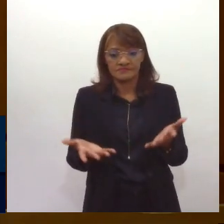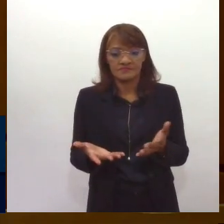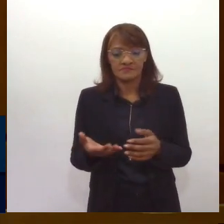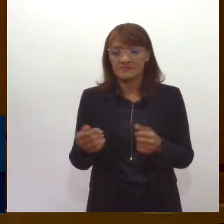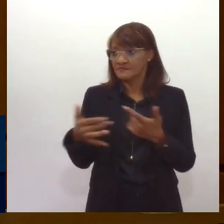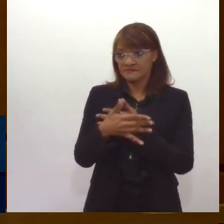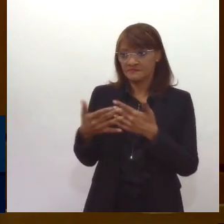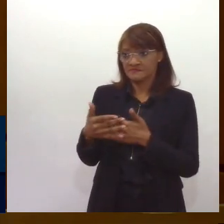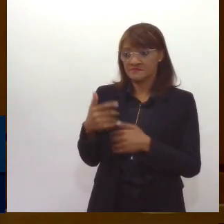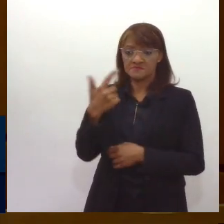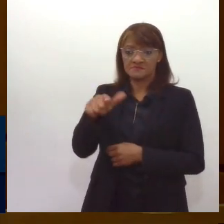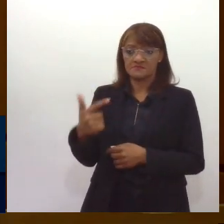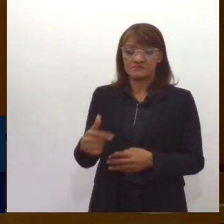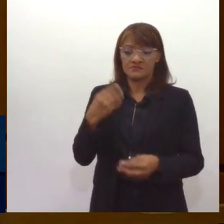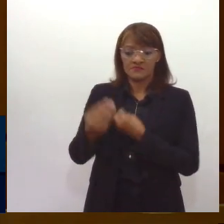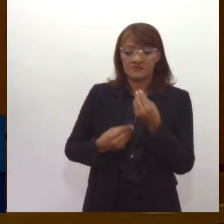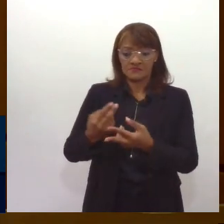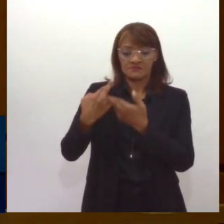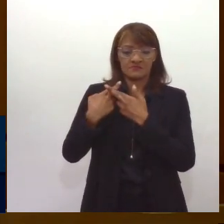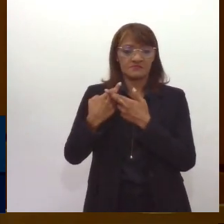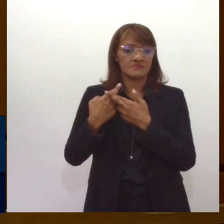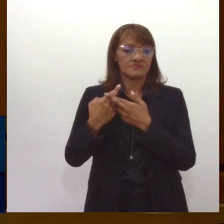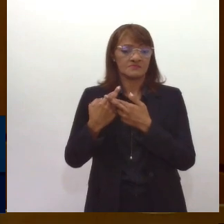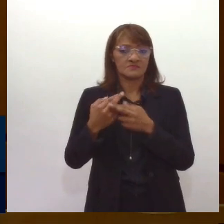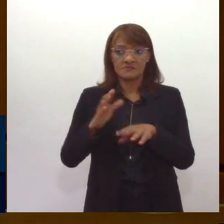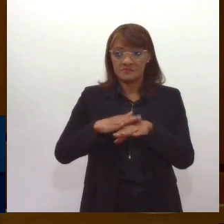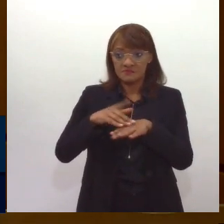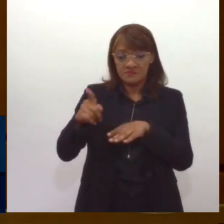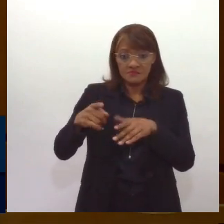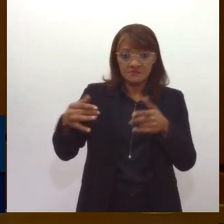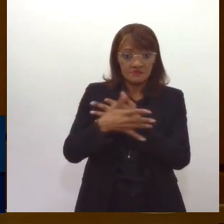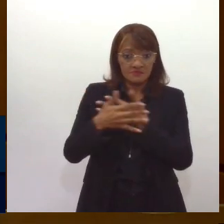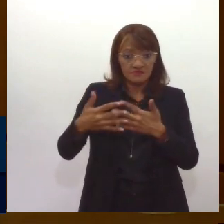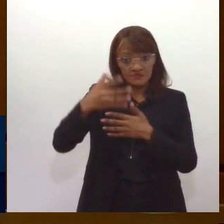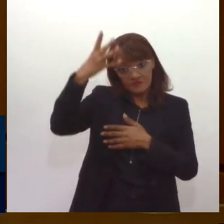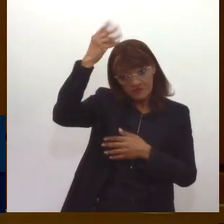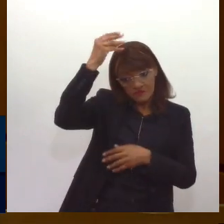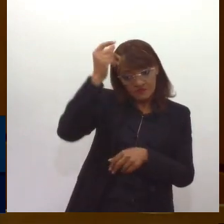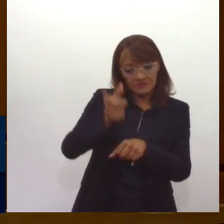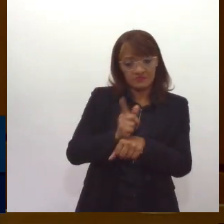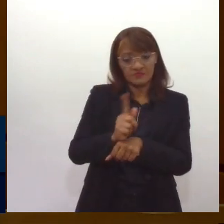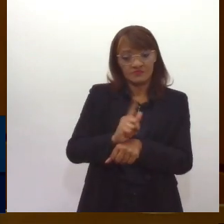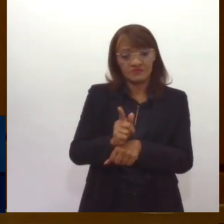São Cristóvão que não tinha condições de administrar, foi a São Cristóvão que concordou